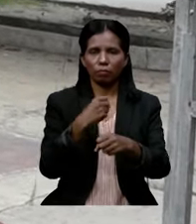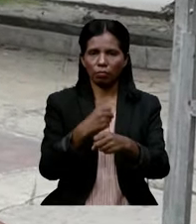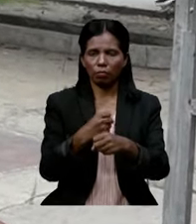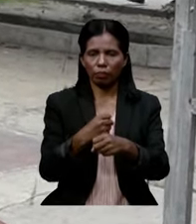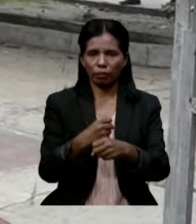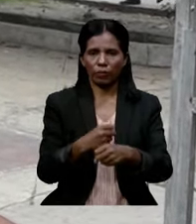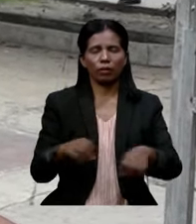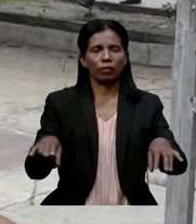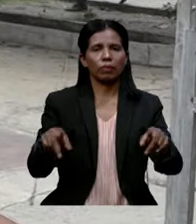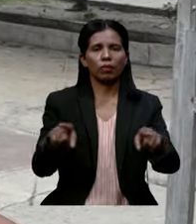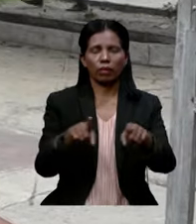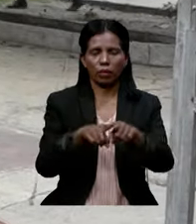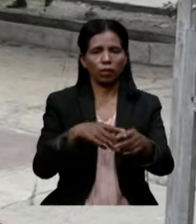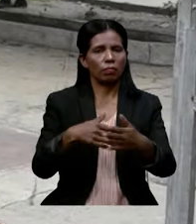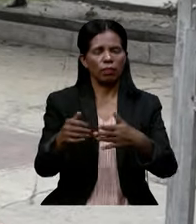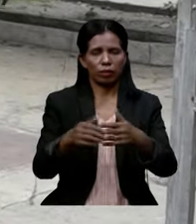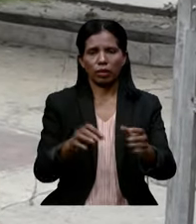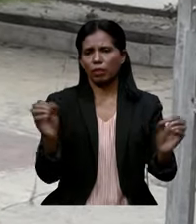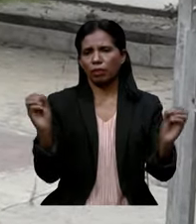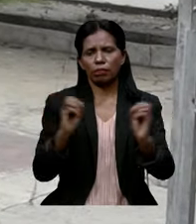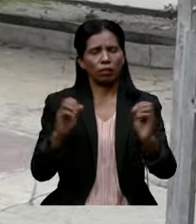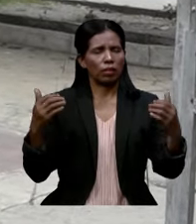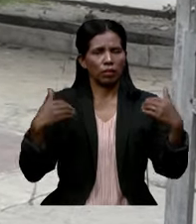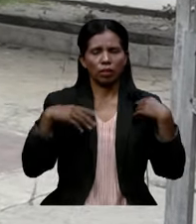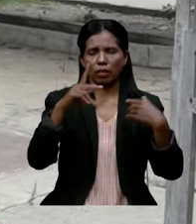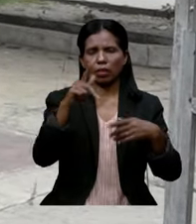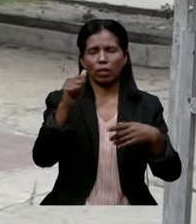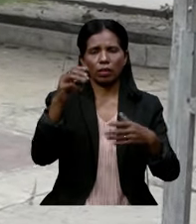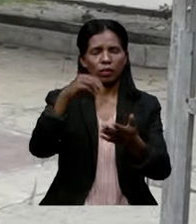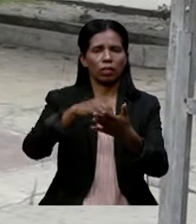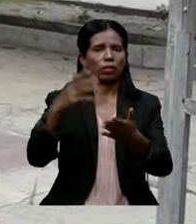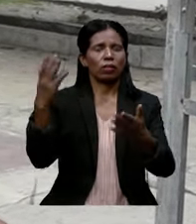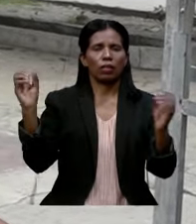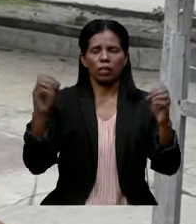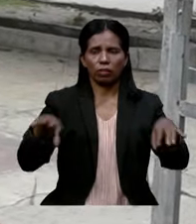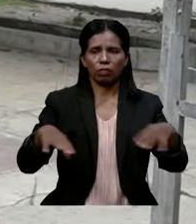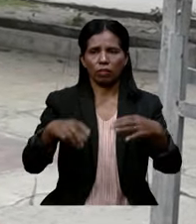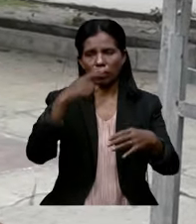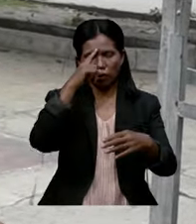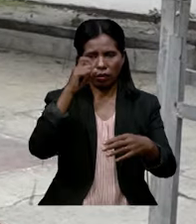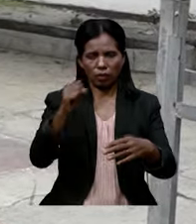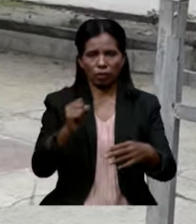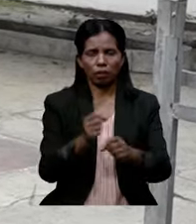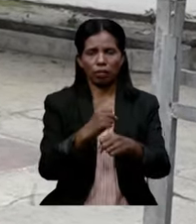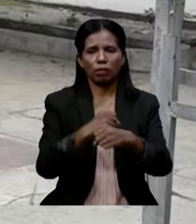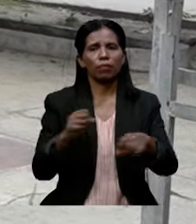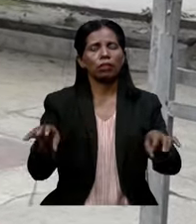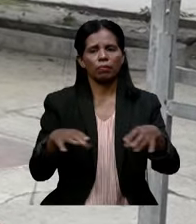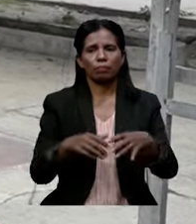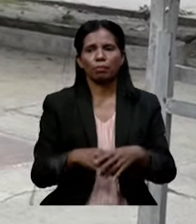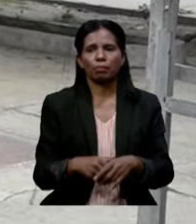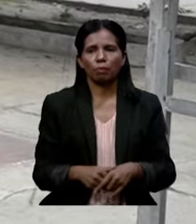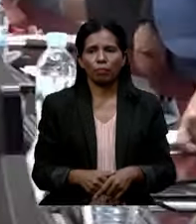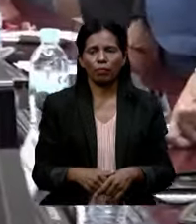nem canar essa vai bem. Se lá ia, mas CAC nem tal não vá, se lá halo canar, estamos a ver se tem existe. Antes, né,